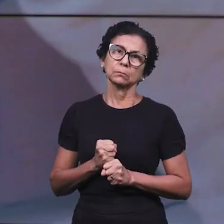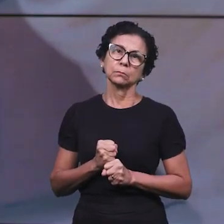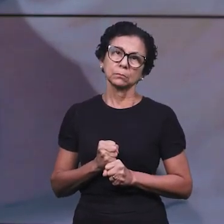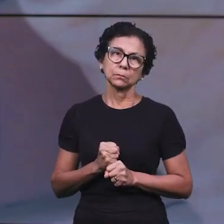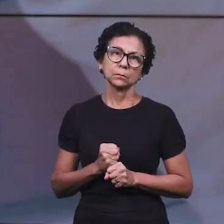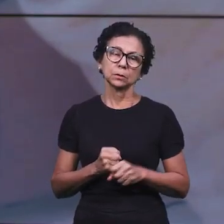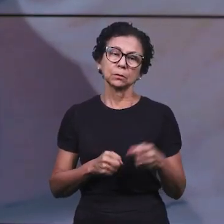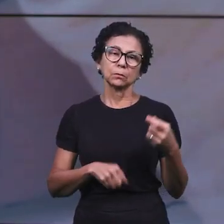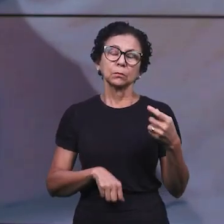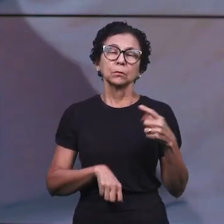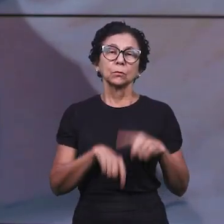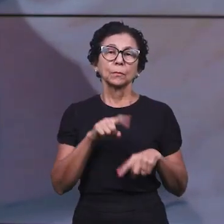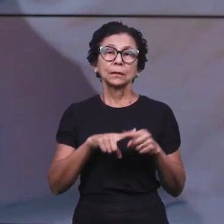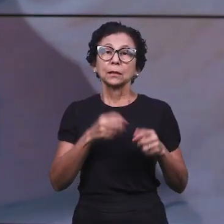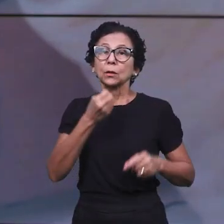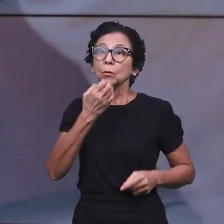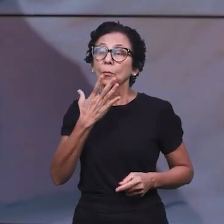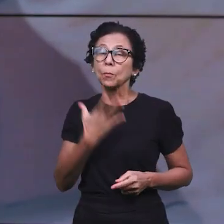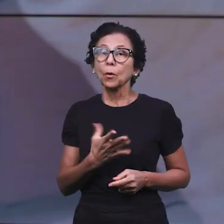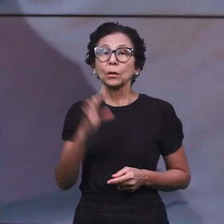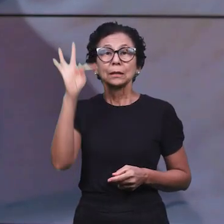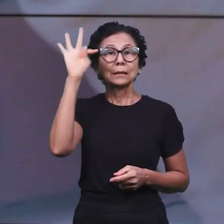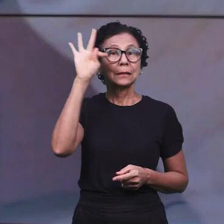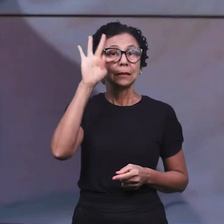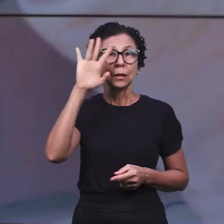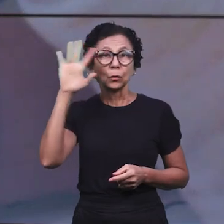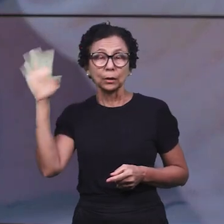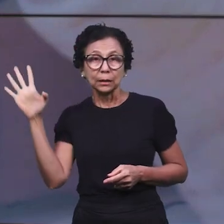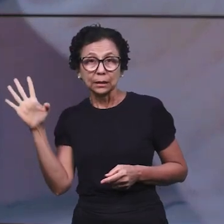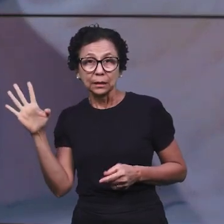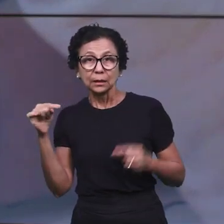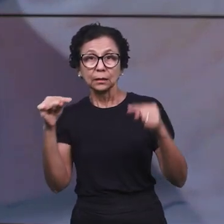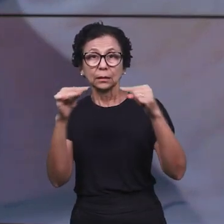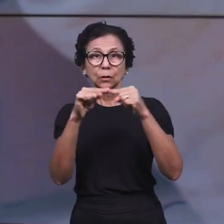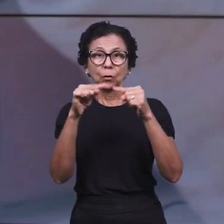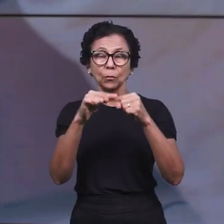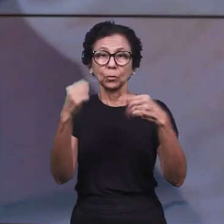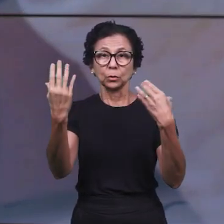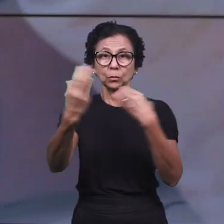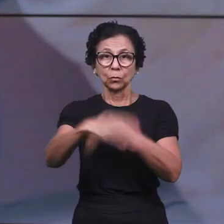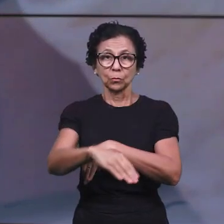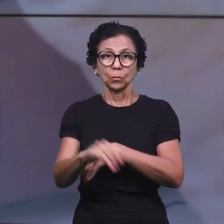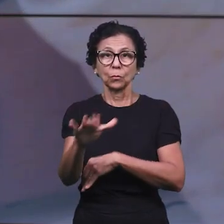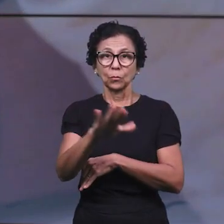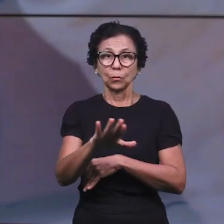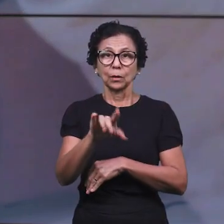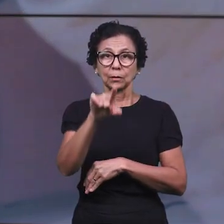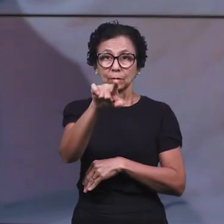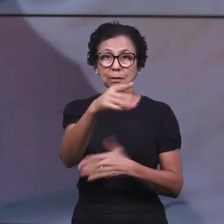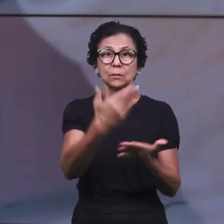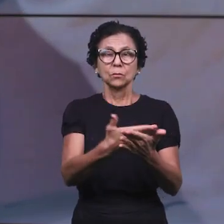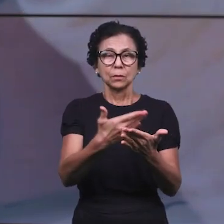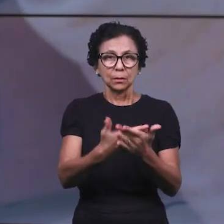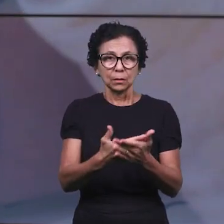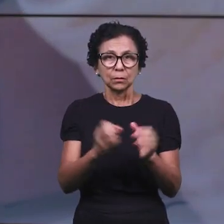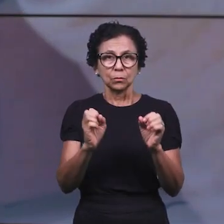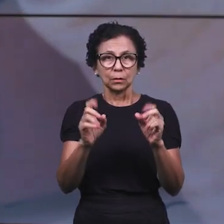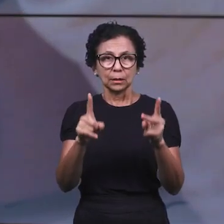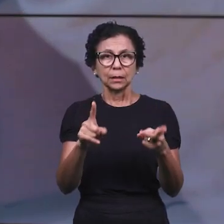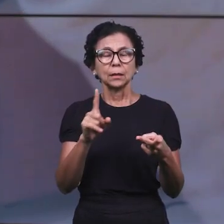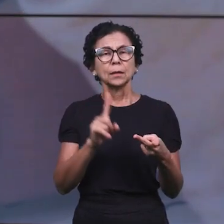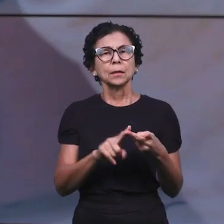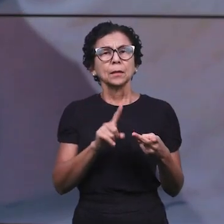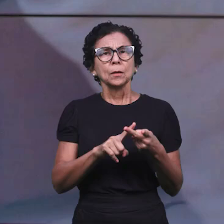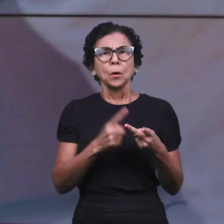teoria de acordo com o que está sendo cobrado no seu concurso ou na área para a qual você está estudando, tá ok? Um material com um